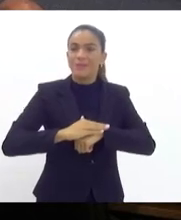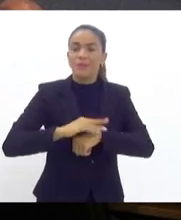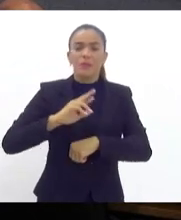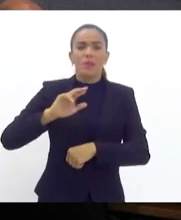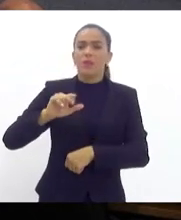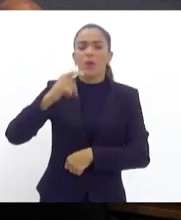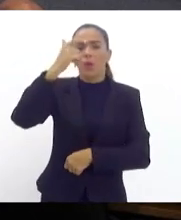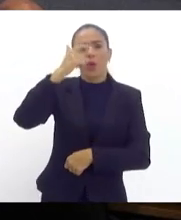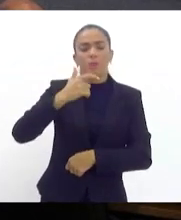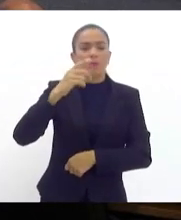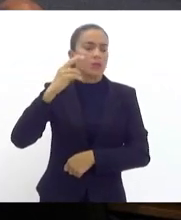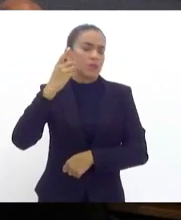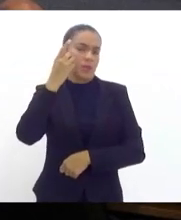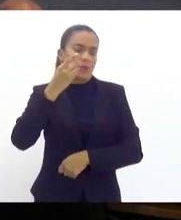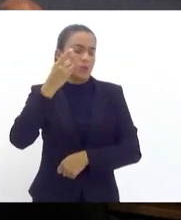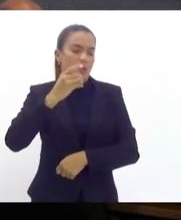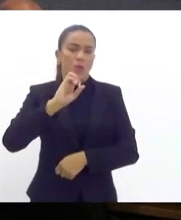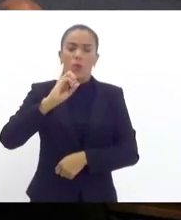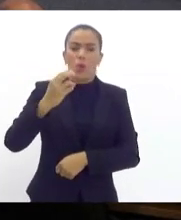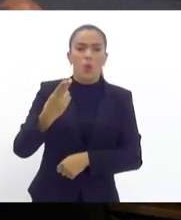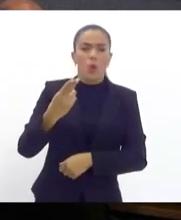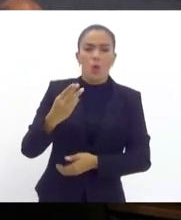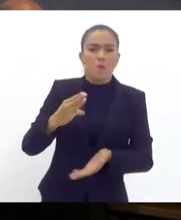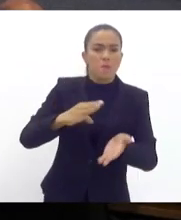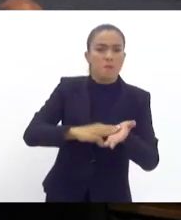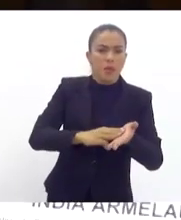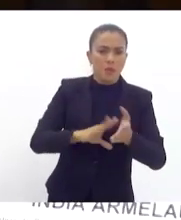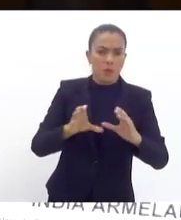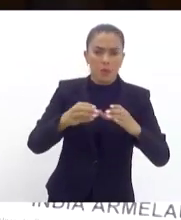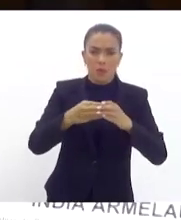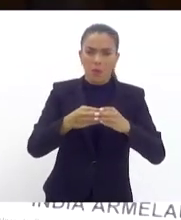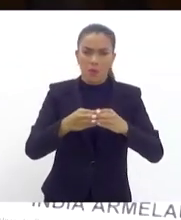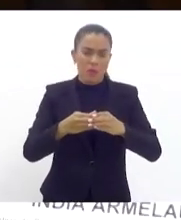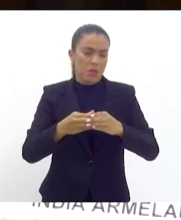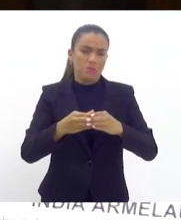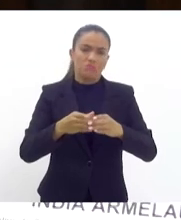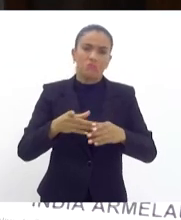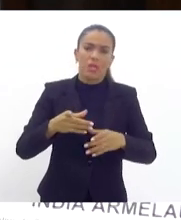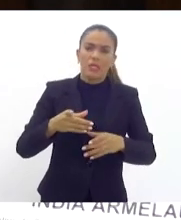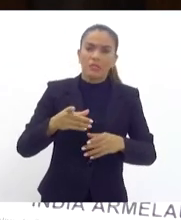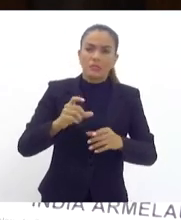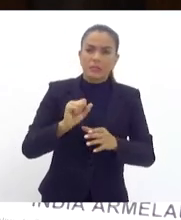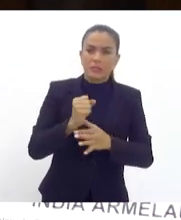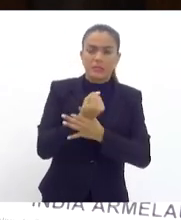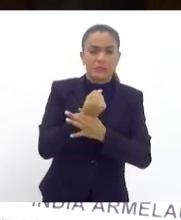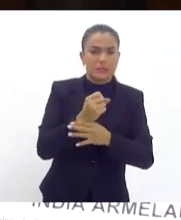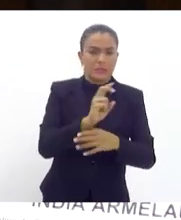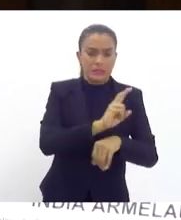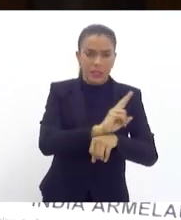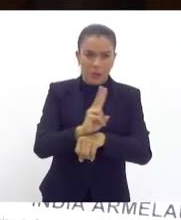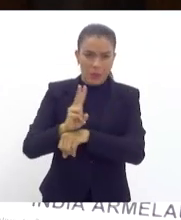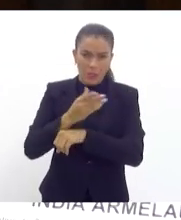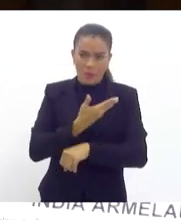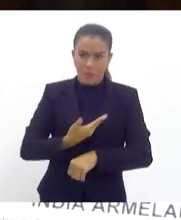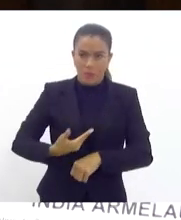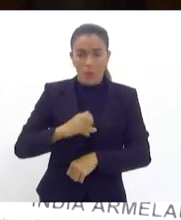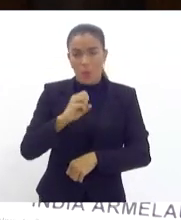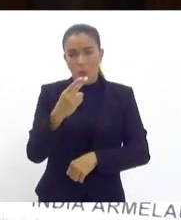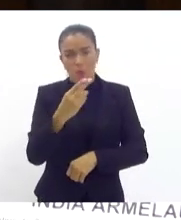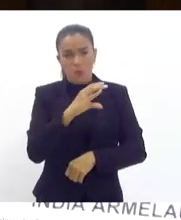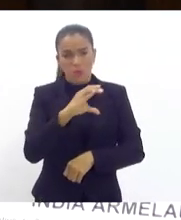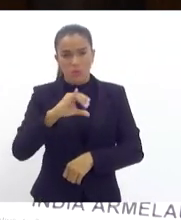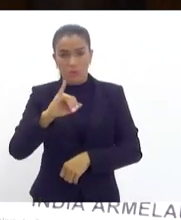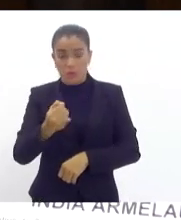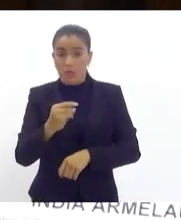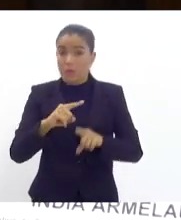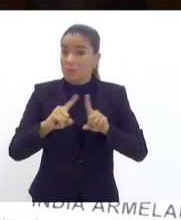na qualidade Deputado não na qualidade de membro titular da comissão de Segurança Pública tão pouco de presidente da ccj mas